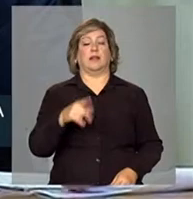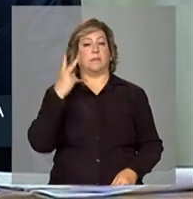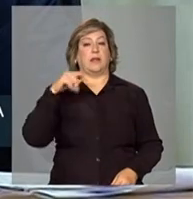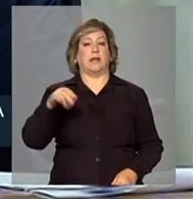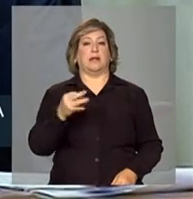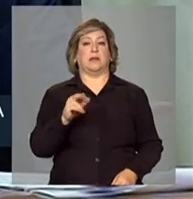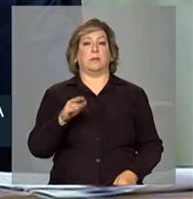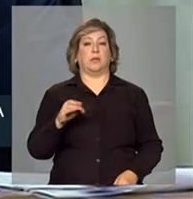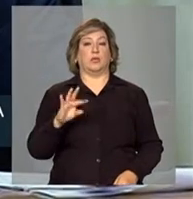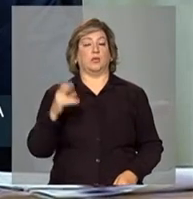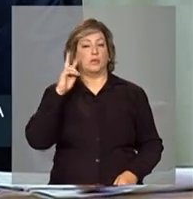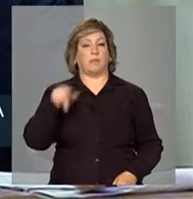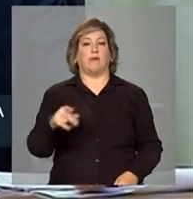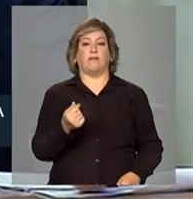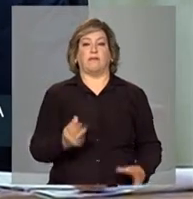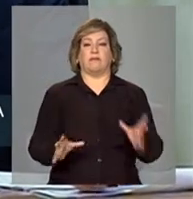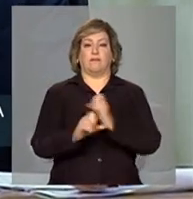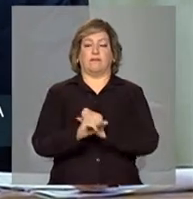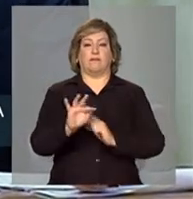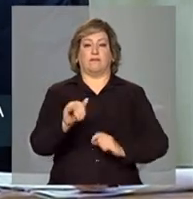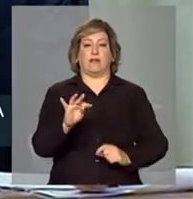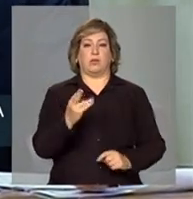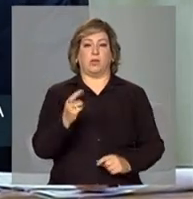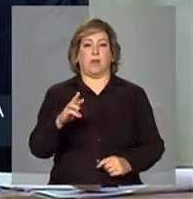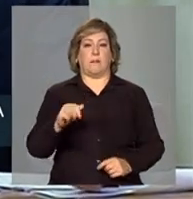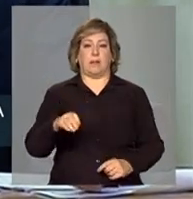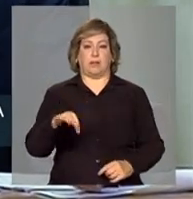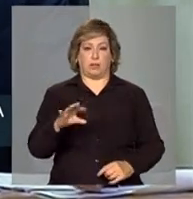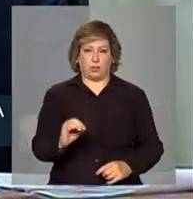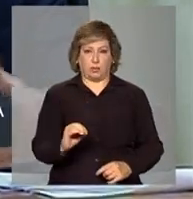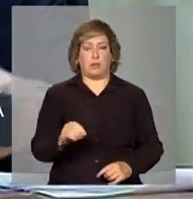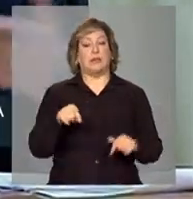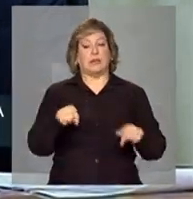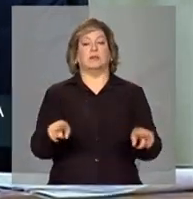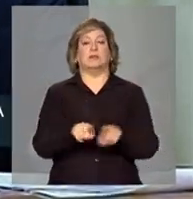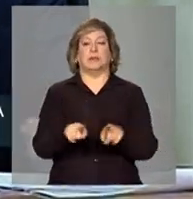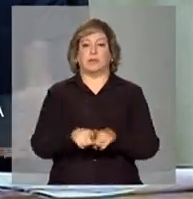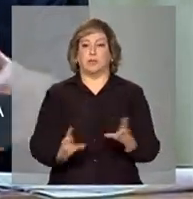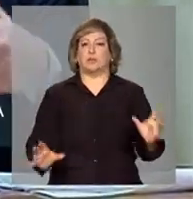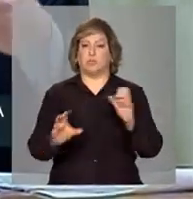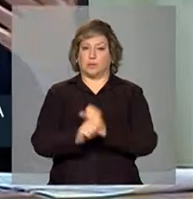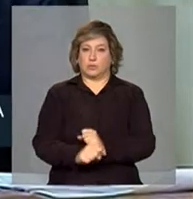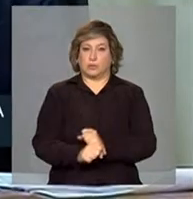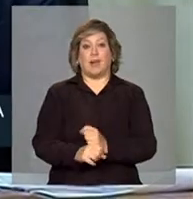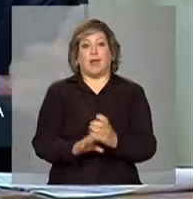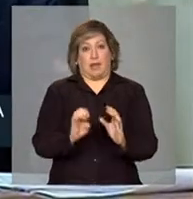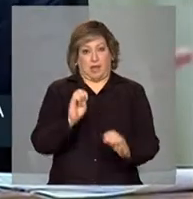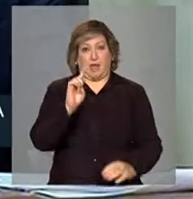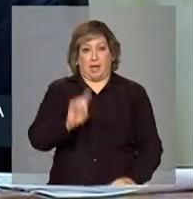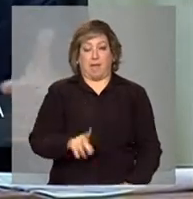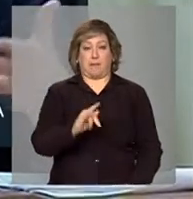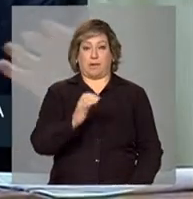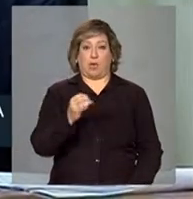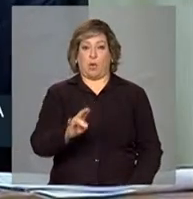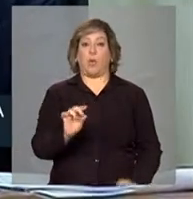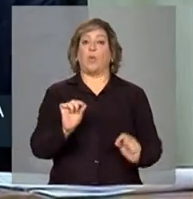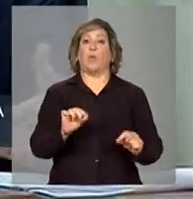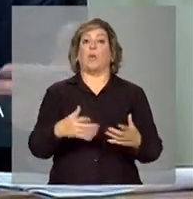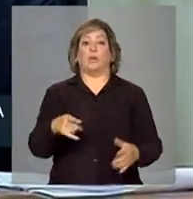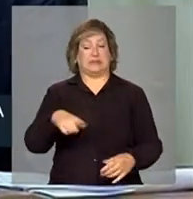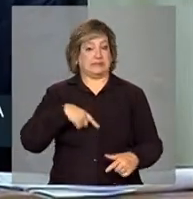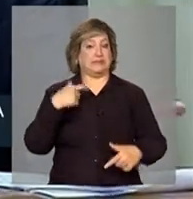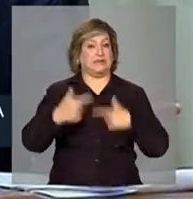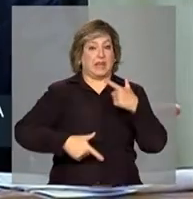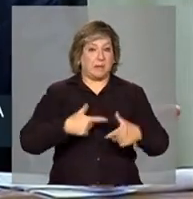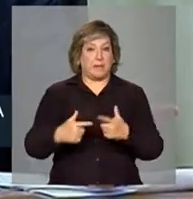tributo sobre faturamento Tá certo então isso também é equacionável a Claro é pior do que seria né dá um